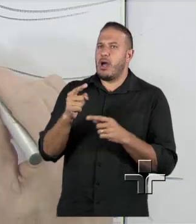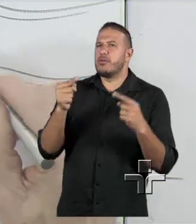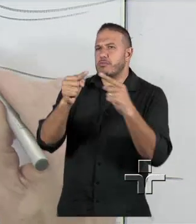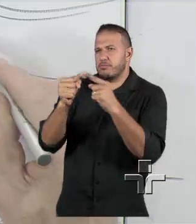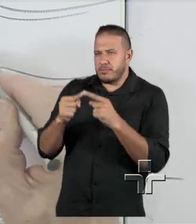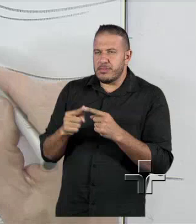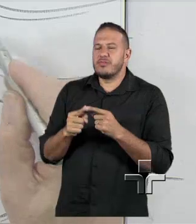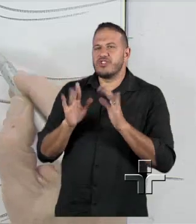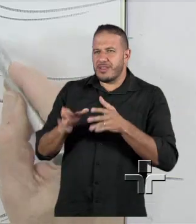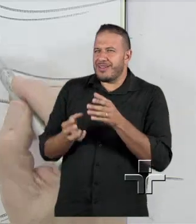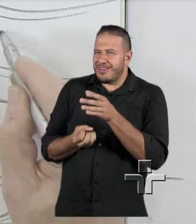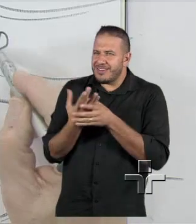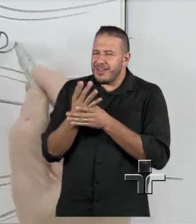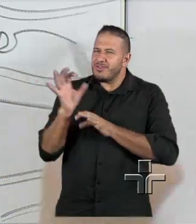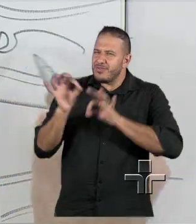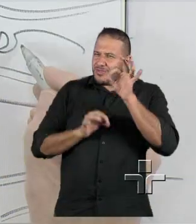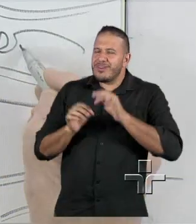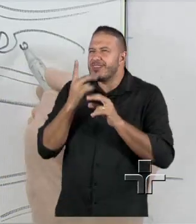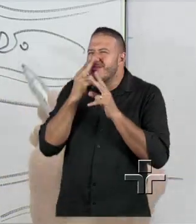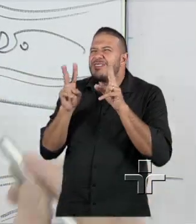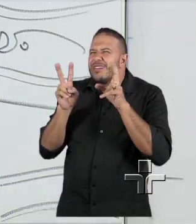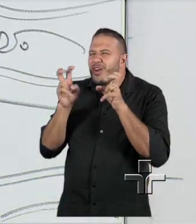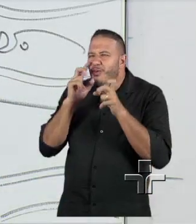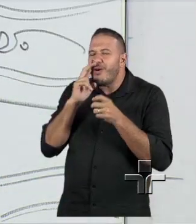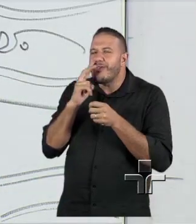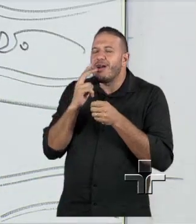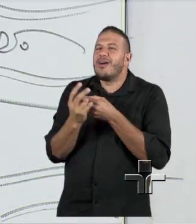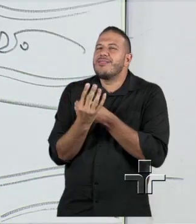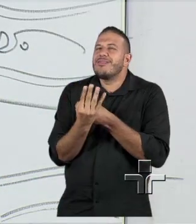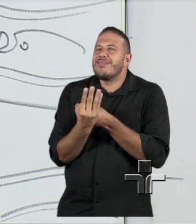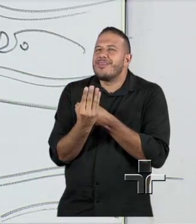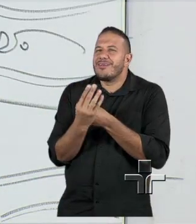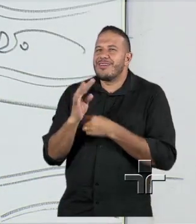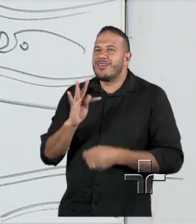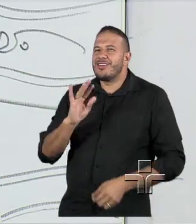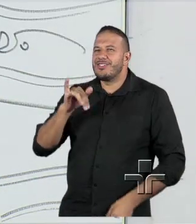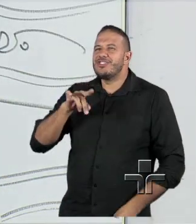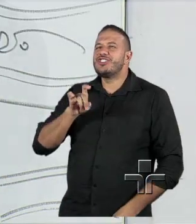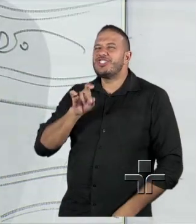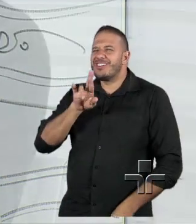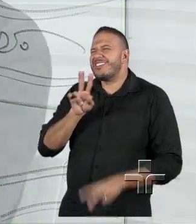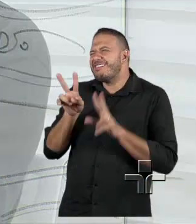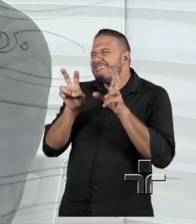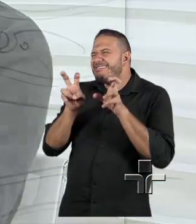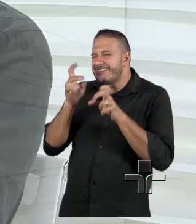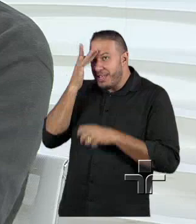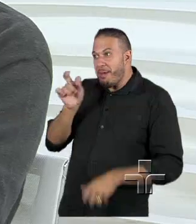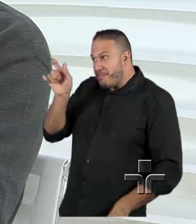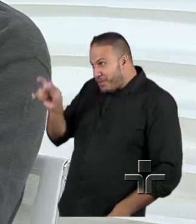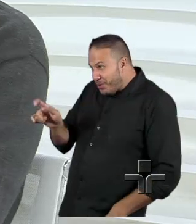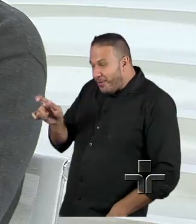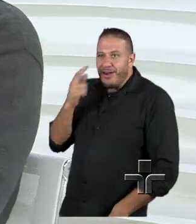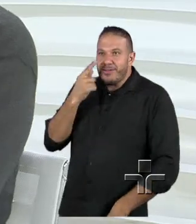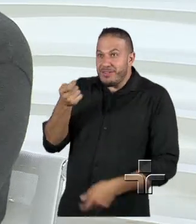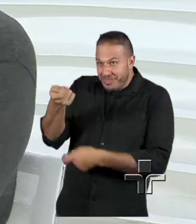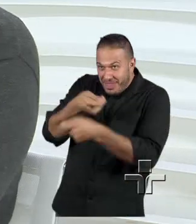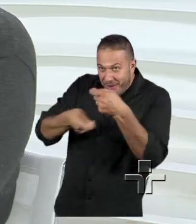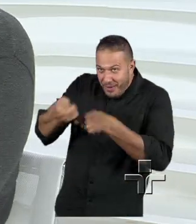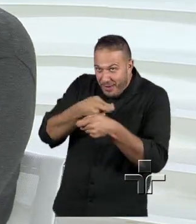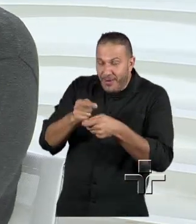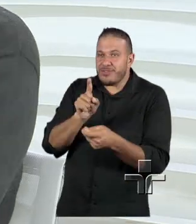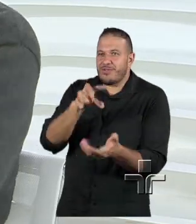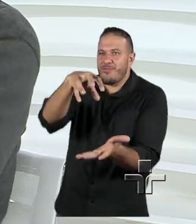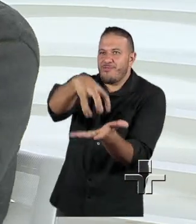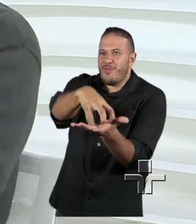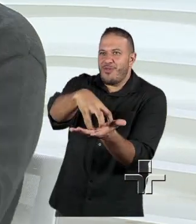até criando lá um Tinder, desse match, esse match entre a pessoa, o empreendedor e o ponto